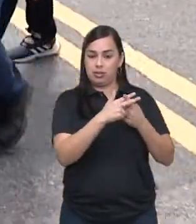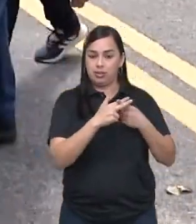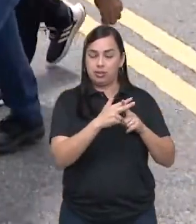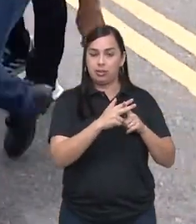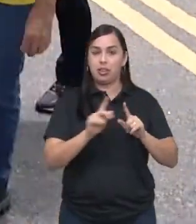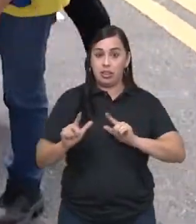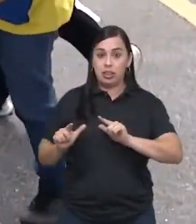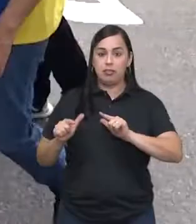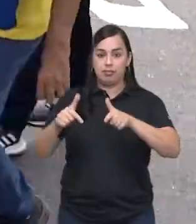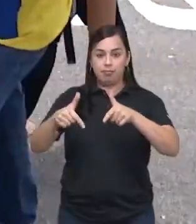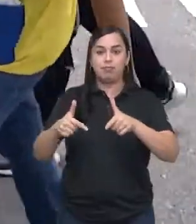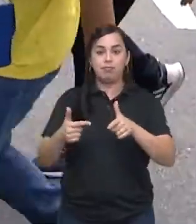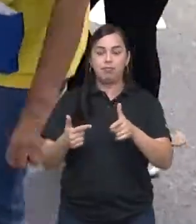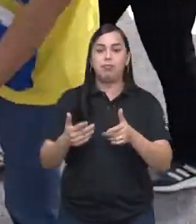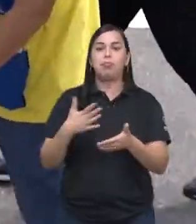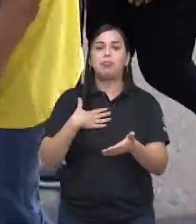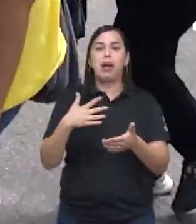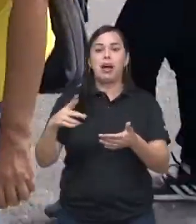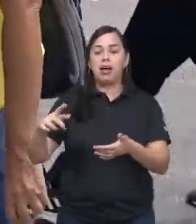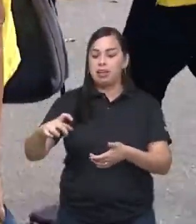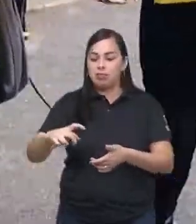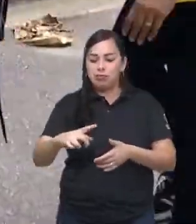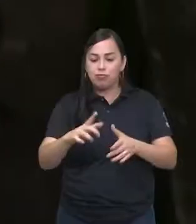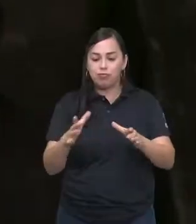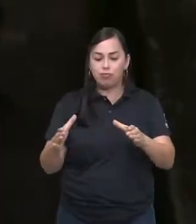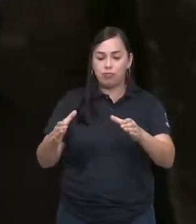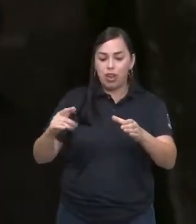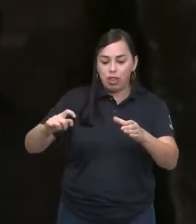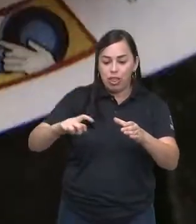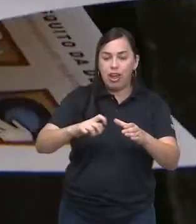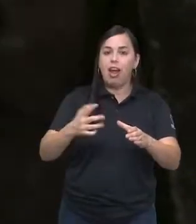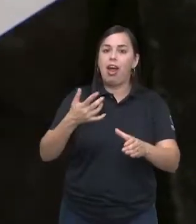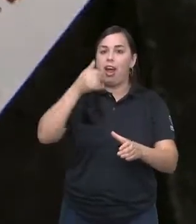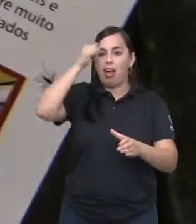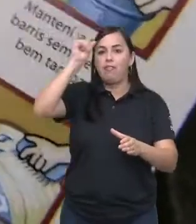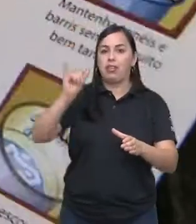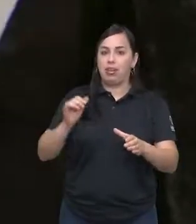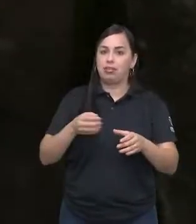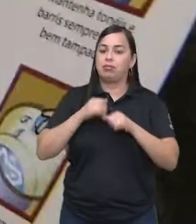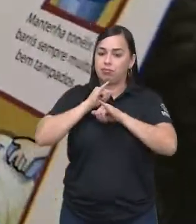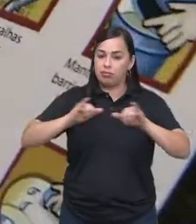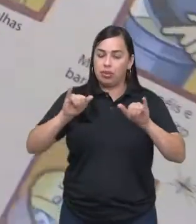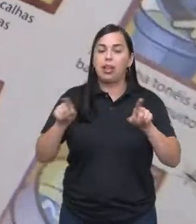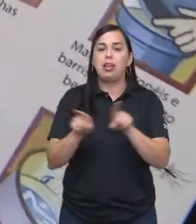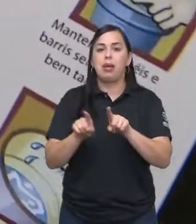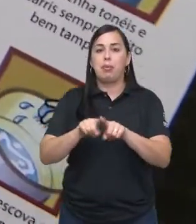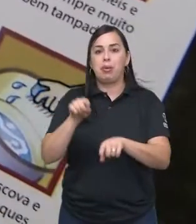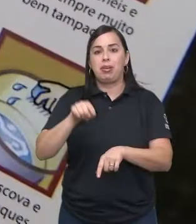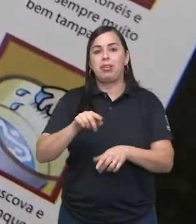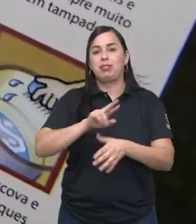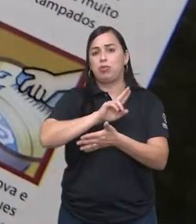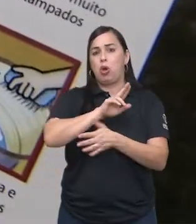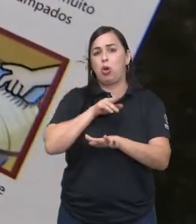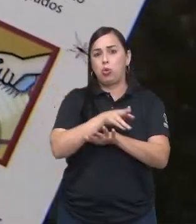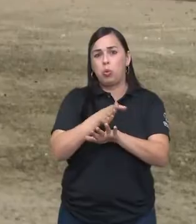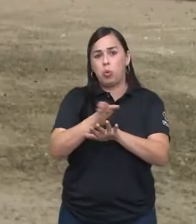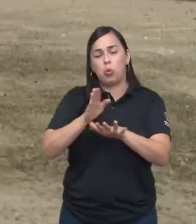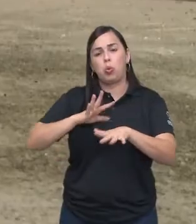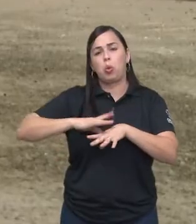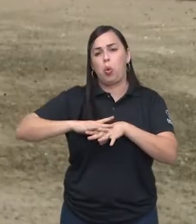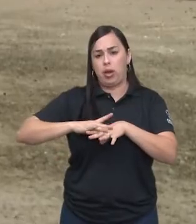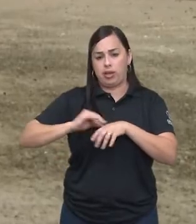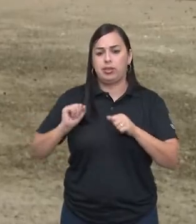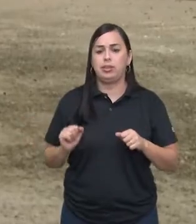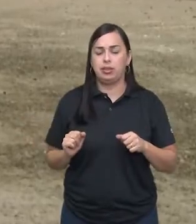ações para eliminar os criadouros do mosquito Aedes aegypti, que além da dengue, também transmite a zika e a chikungunya.